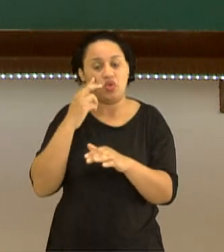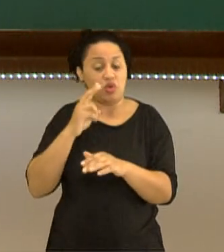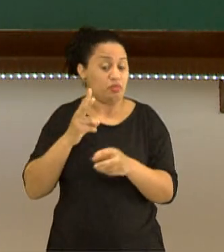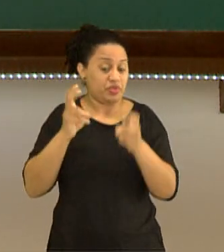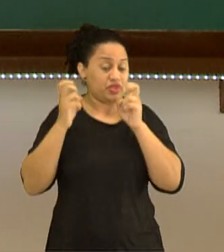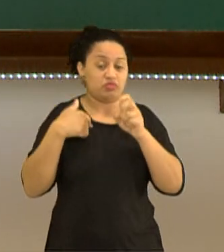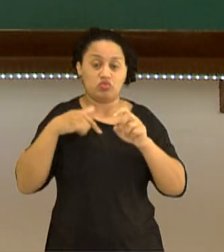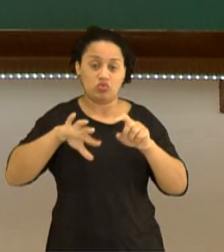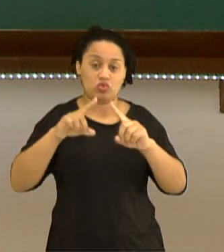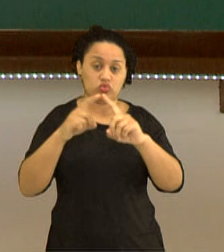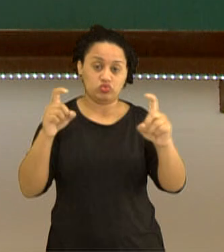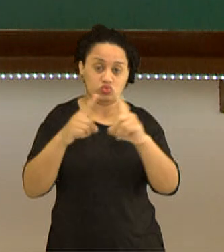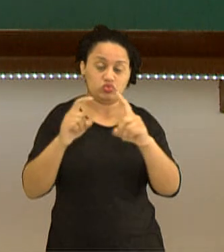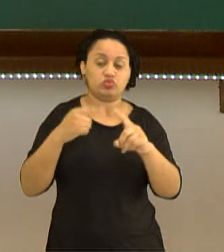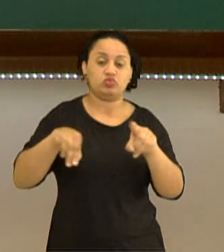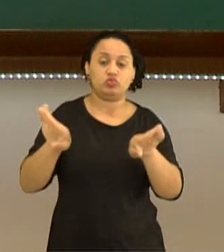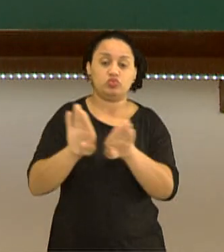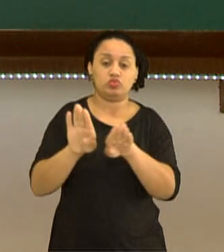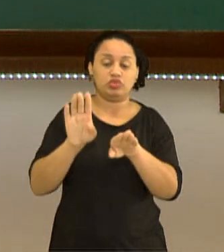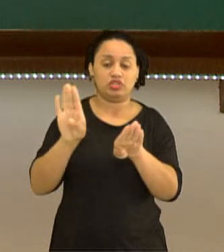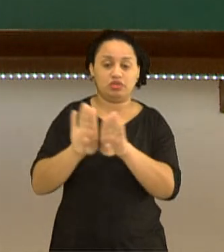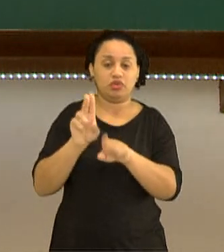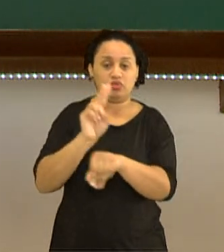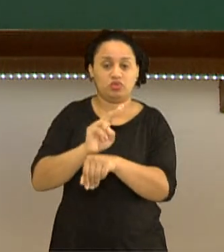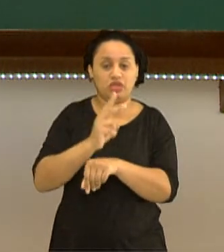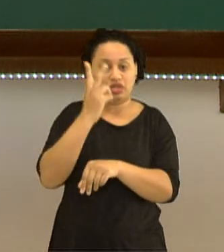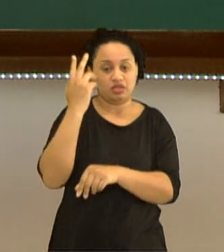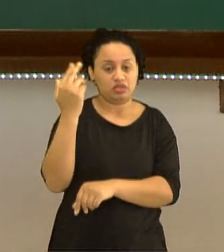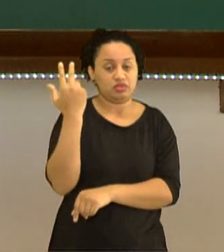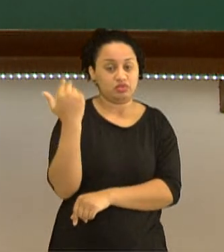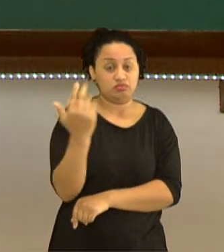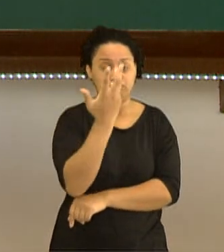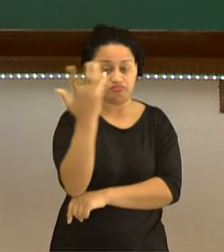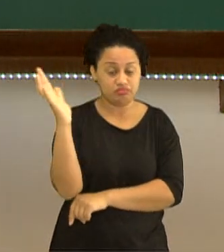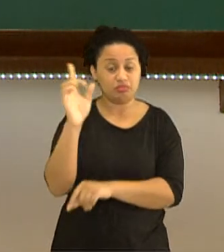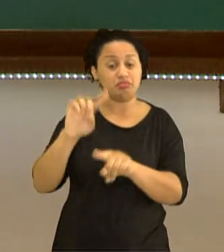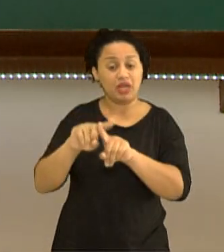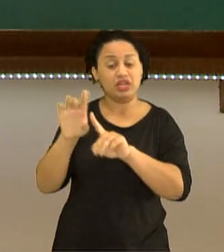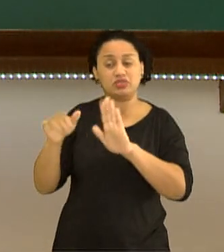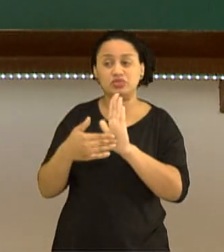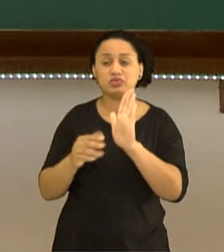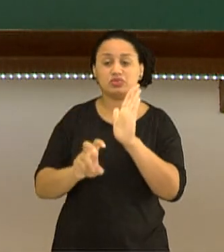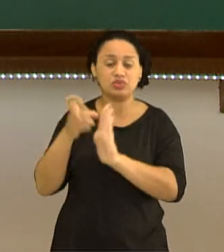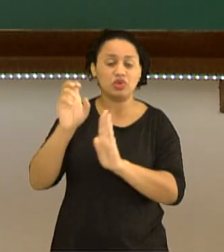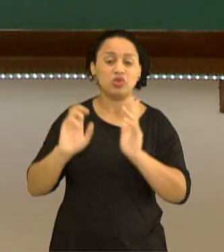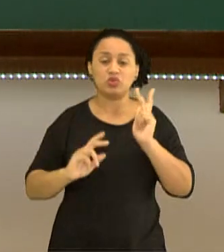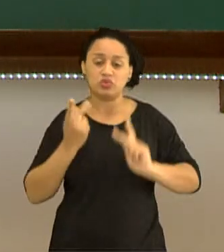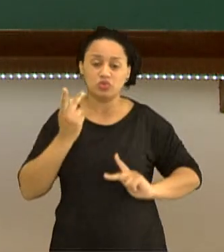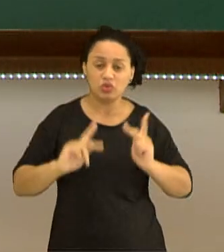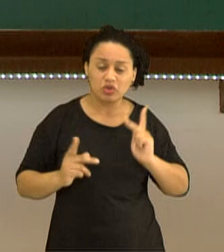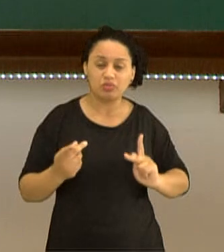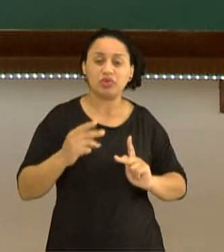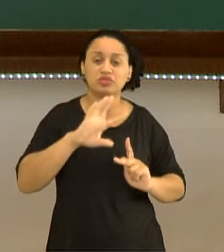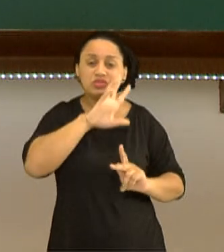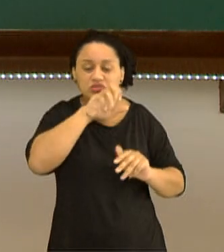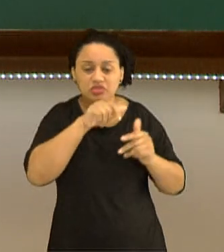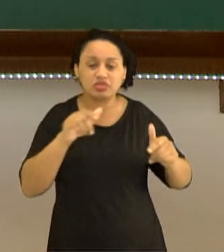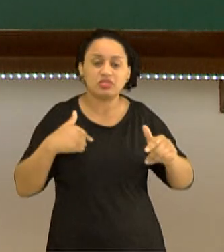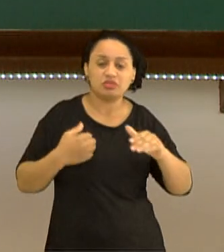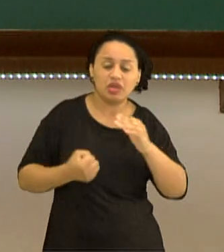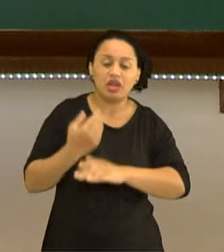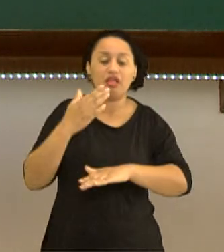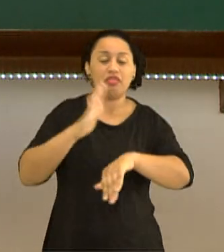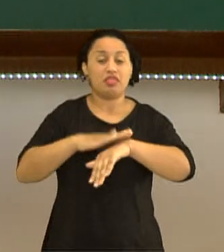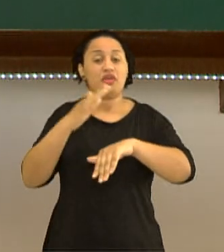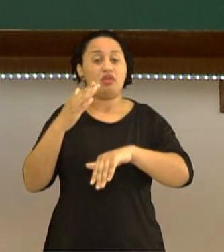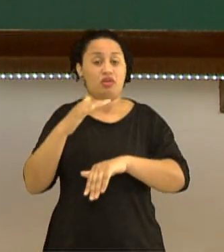vista científico e do meio ambiente, também das religiões. A carga energética, os hormônios que o animal produz durante a